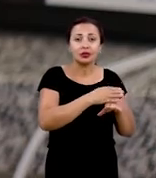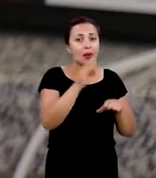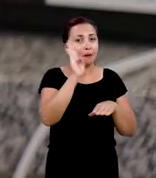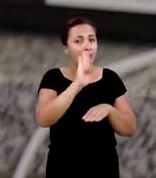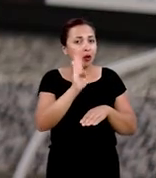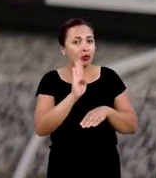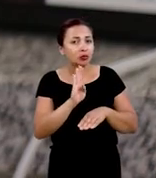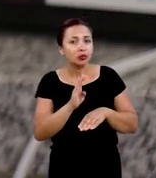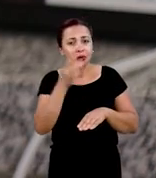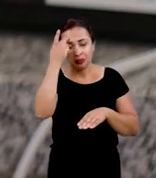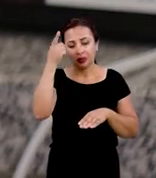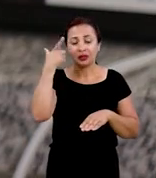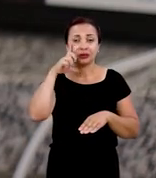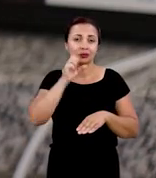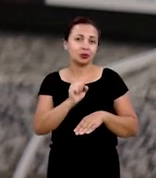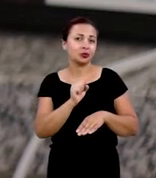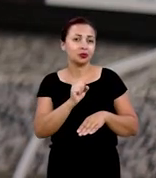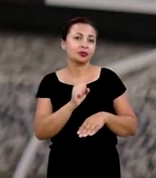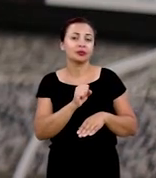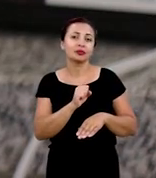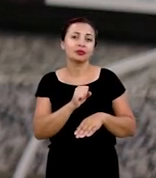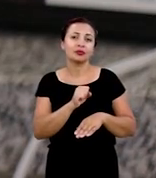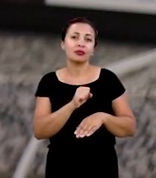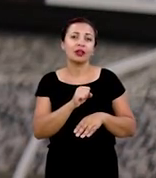atividade biológica para ver se a gente consegue